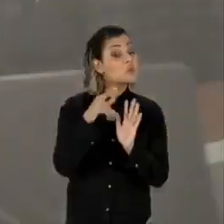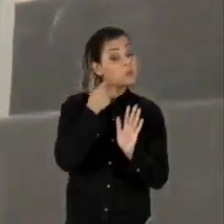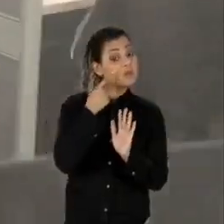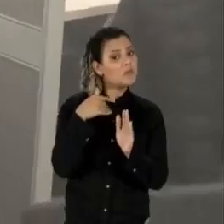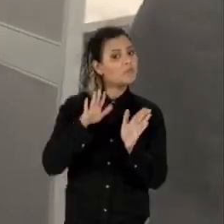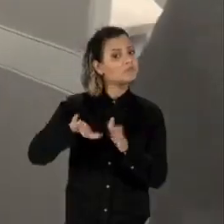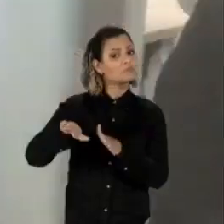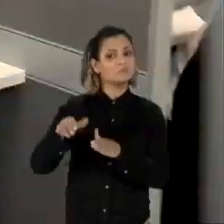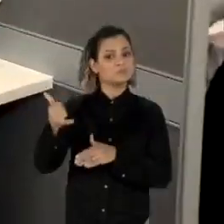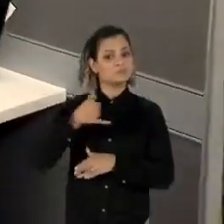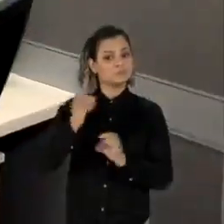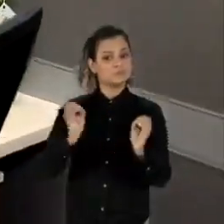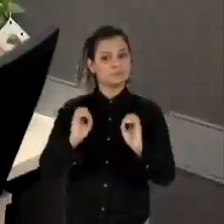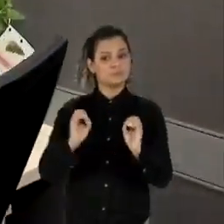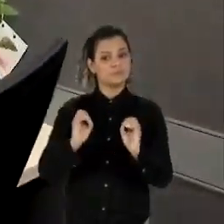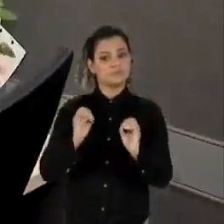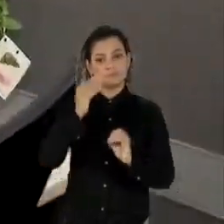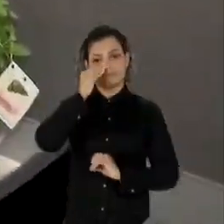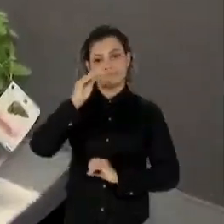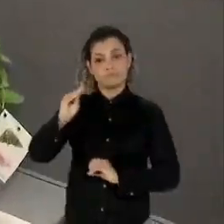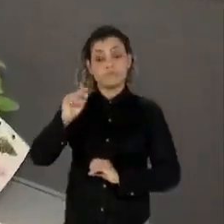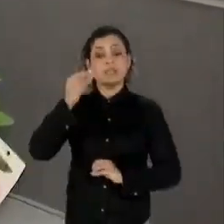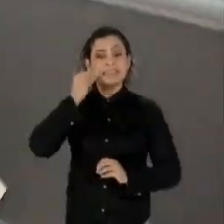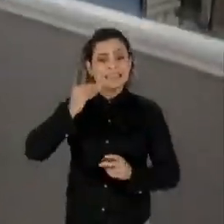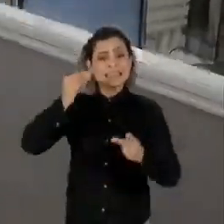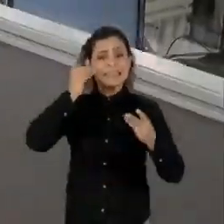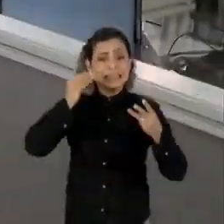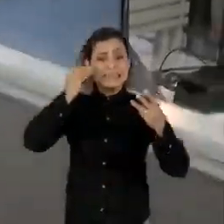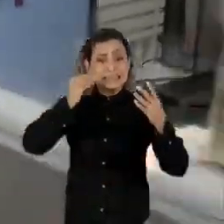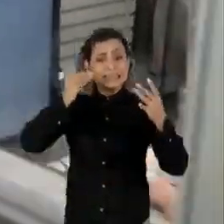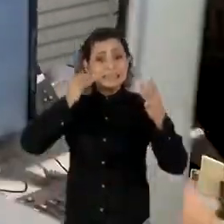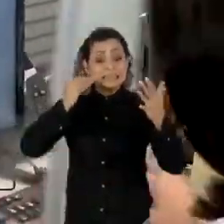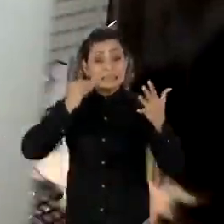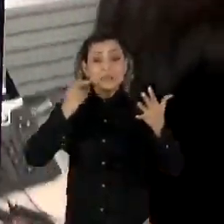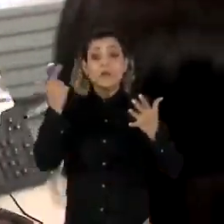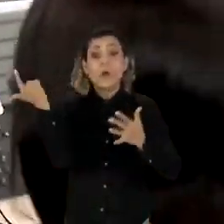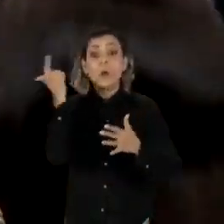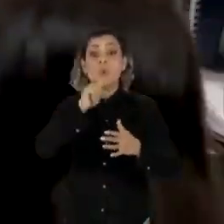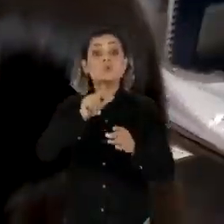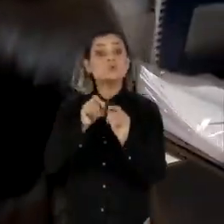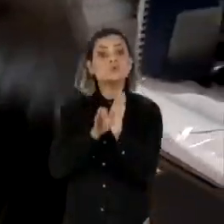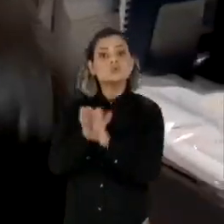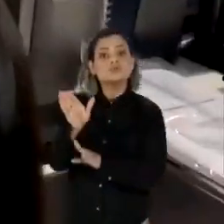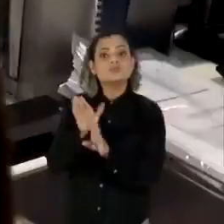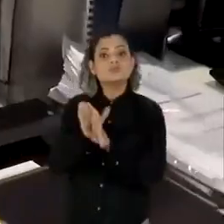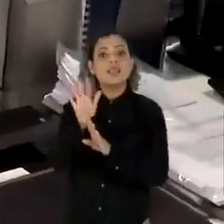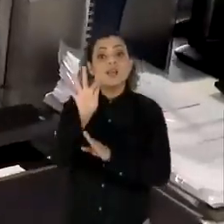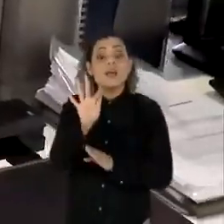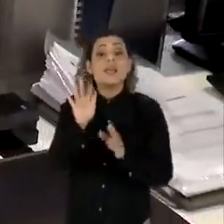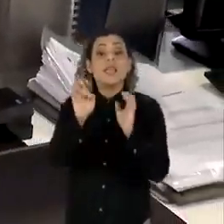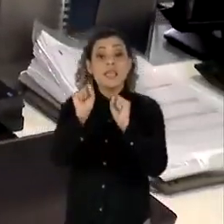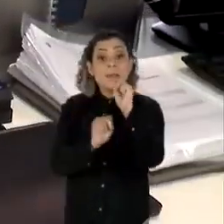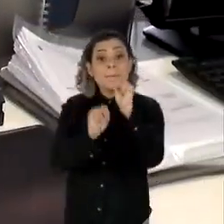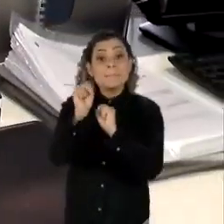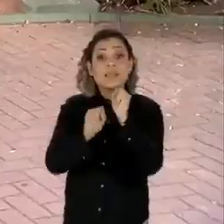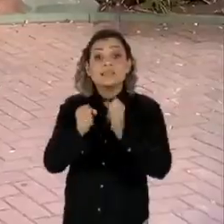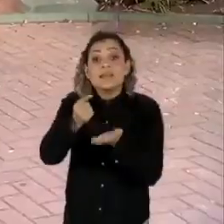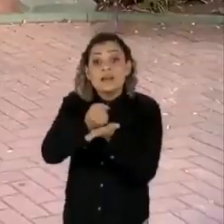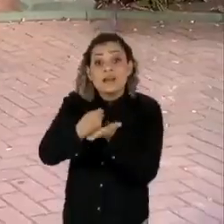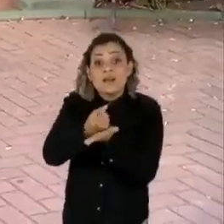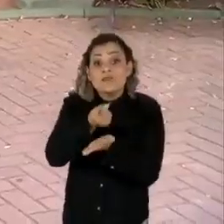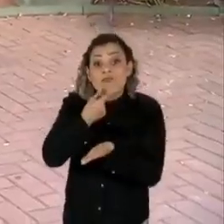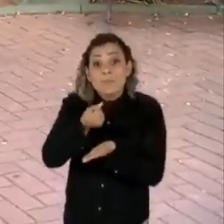depois de várias tentativas marisa conseguiu emprego como consultora nesta multinacional farmacêutica